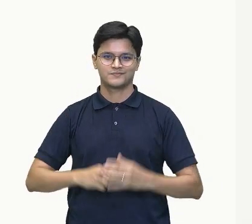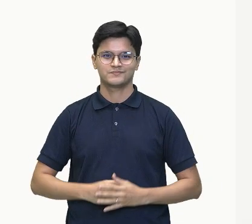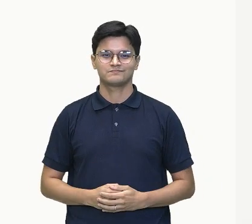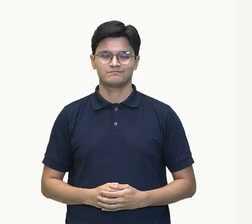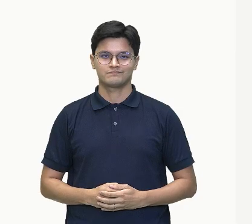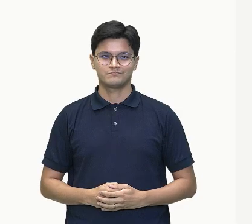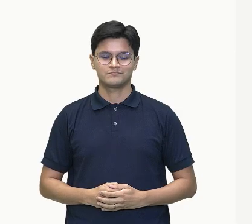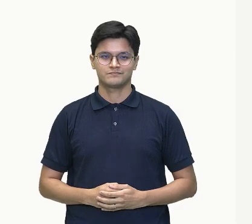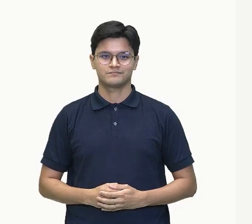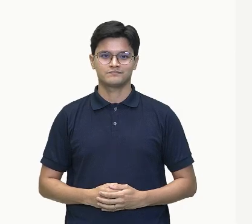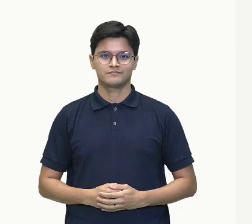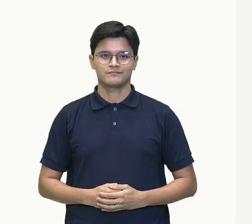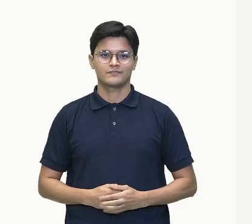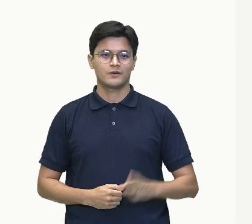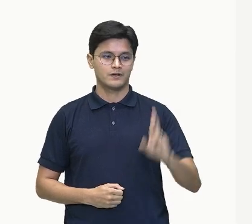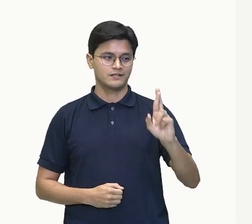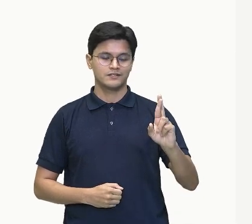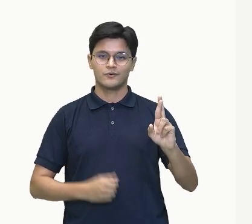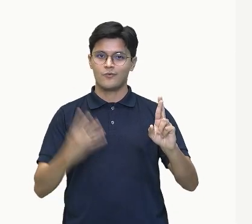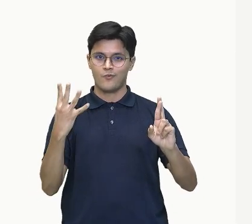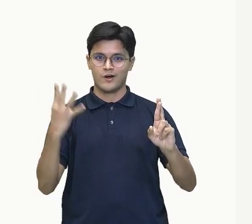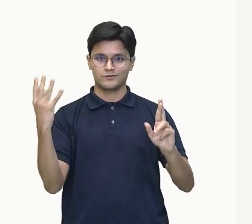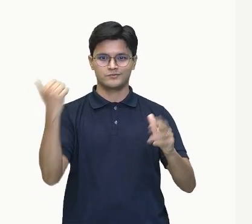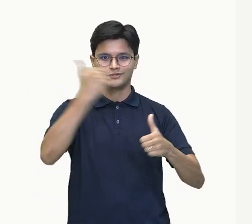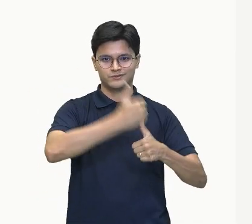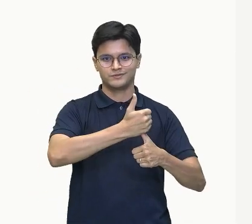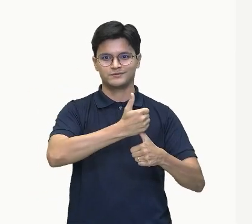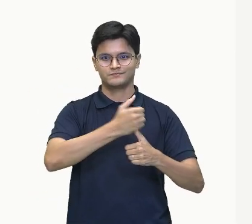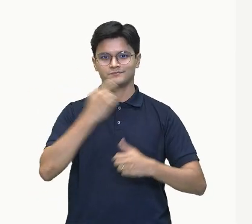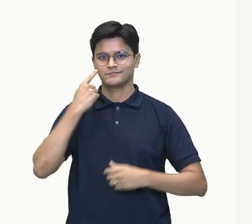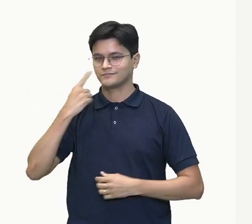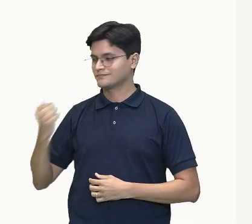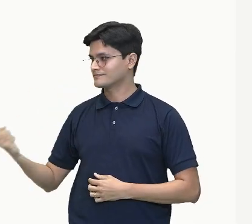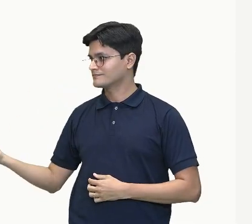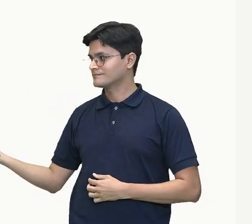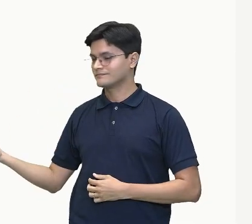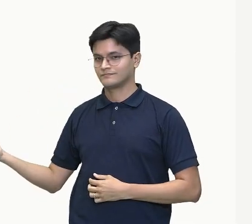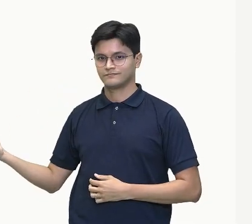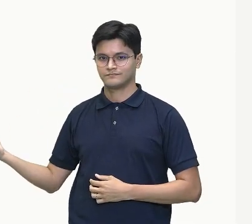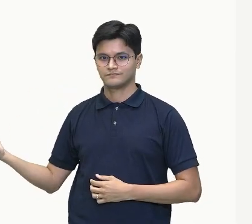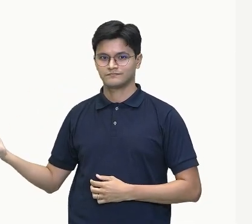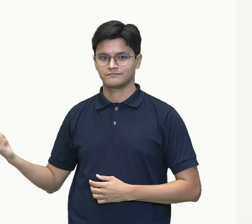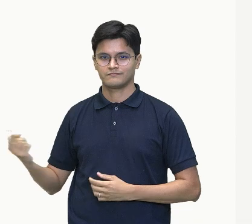lugar aqui do R, tá? Então vai ficar 4